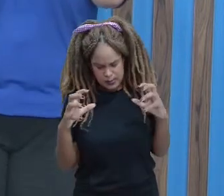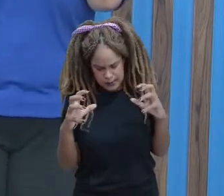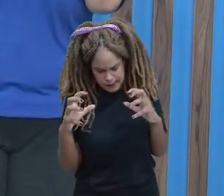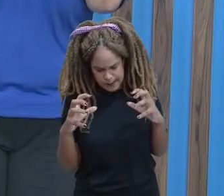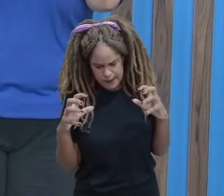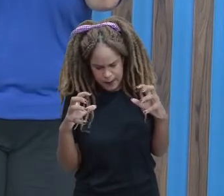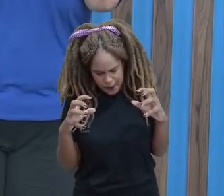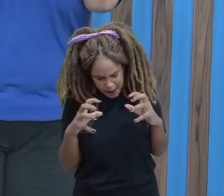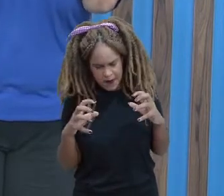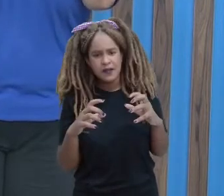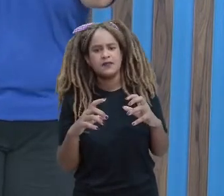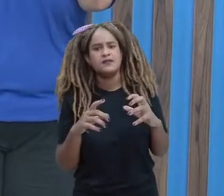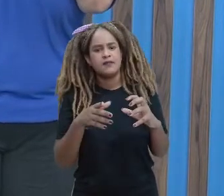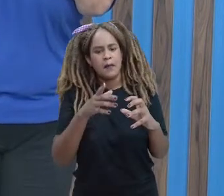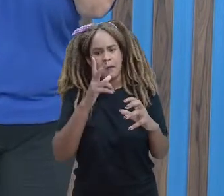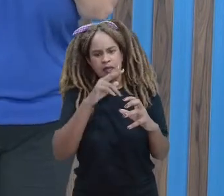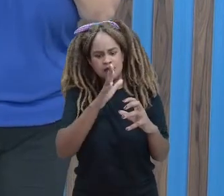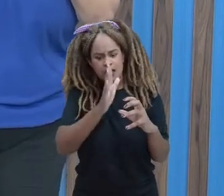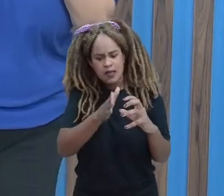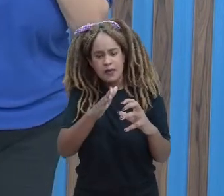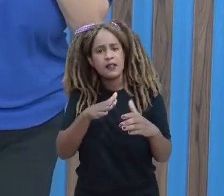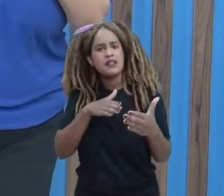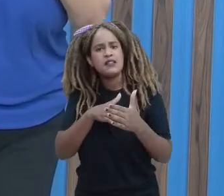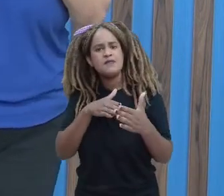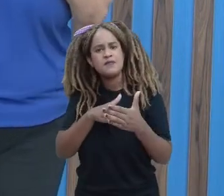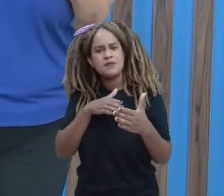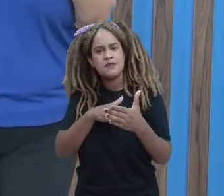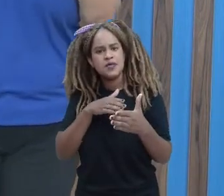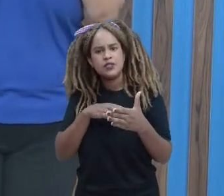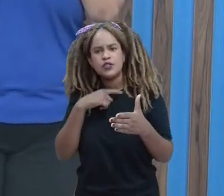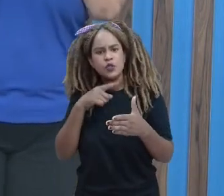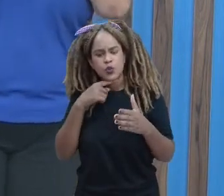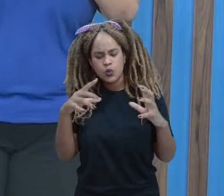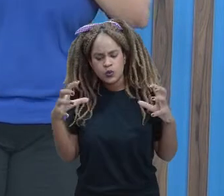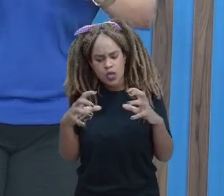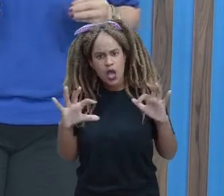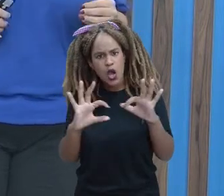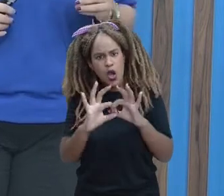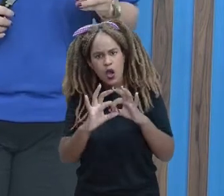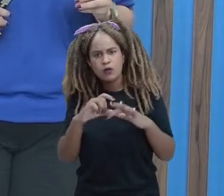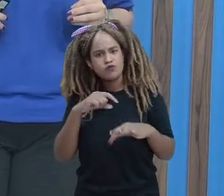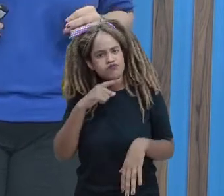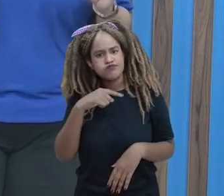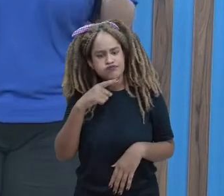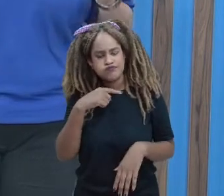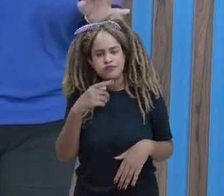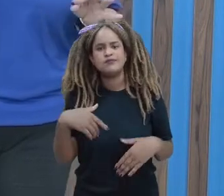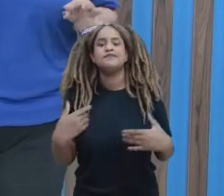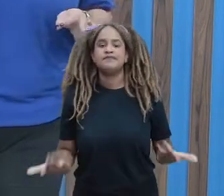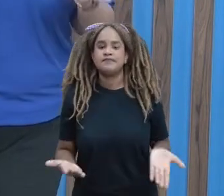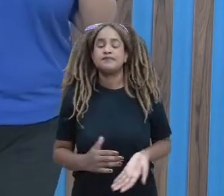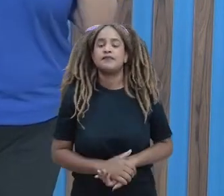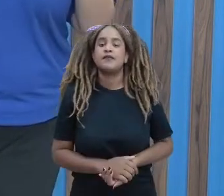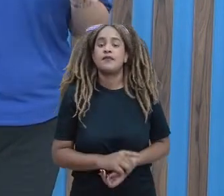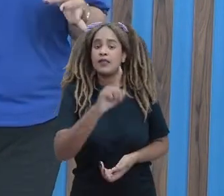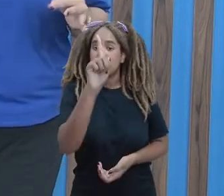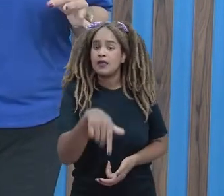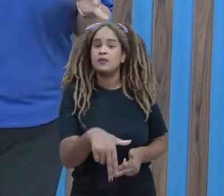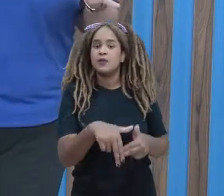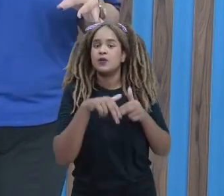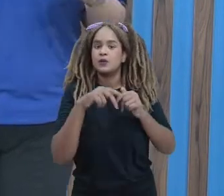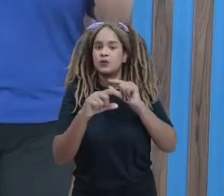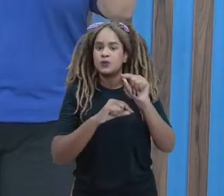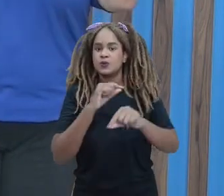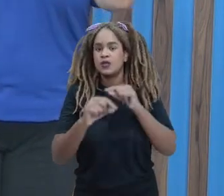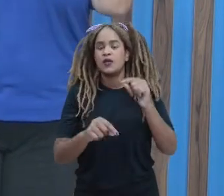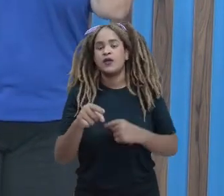parecia que ali no meio tinha uma coisa impedindo a gente de unir aqueles ímãs? Pois é, isso quer dizer